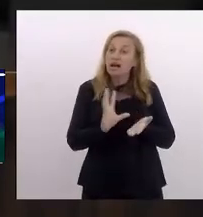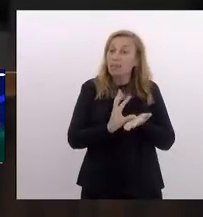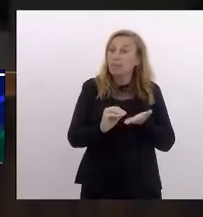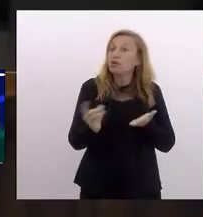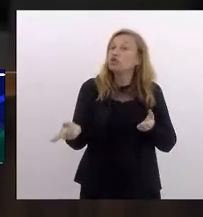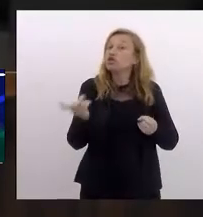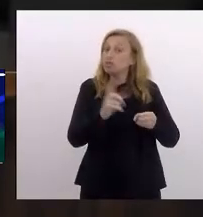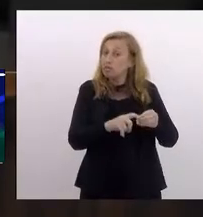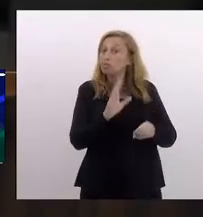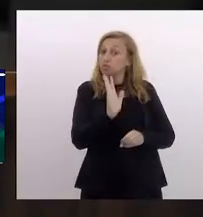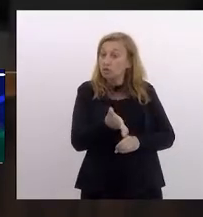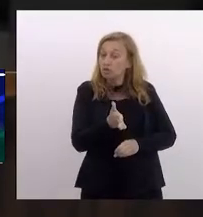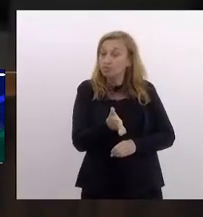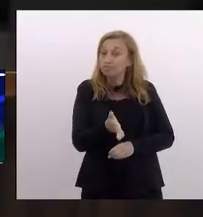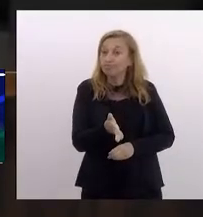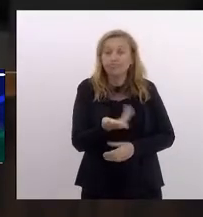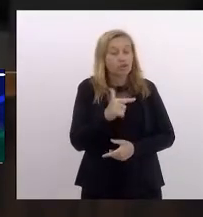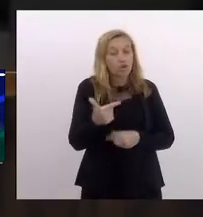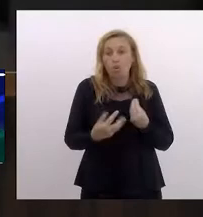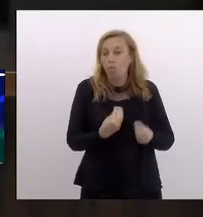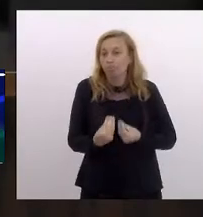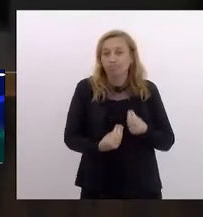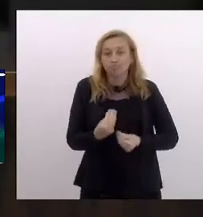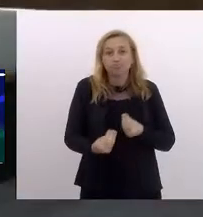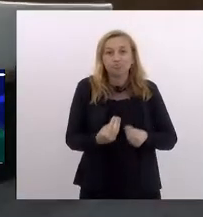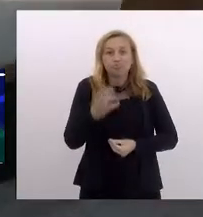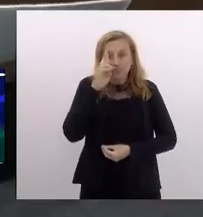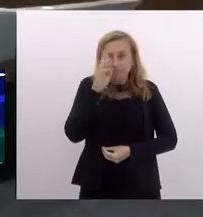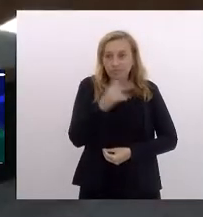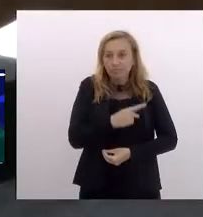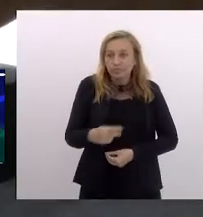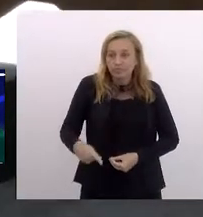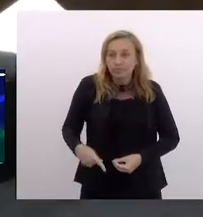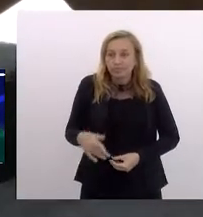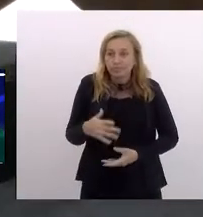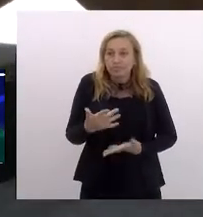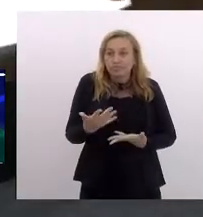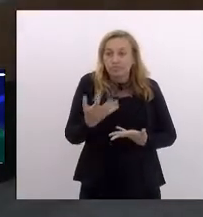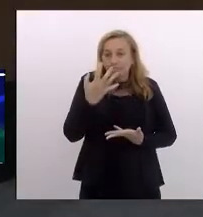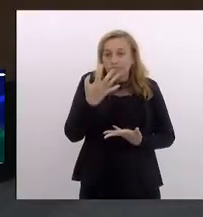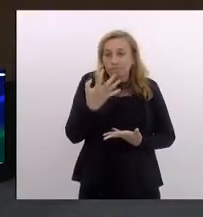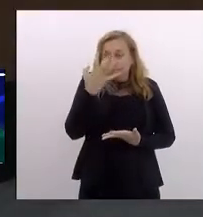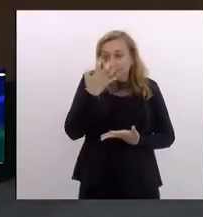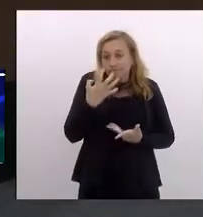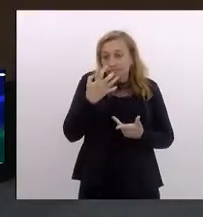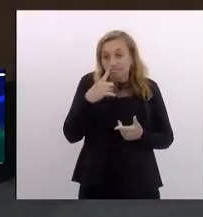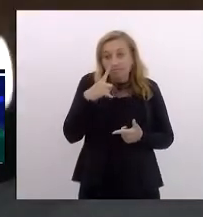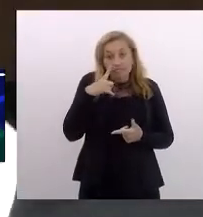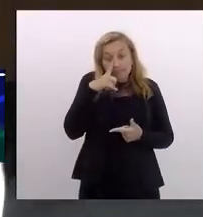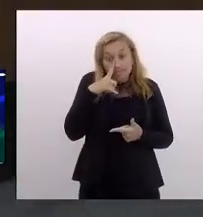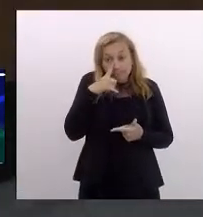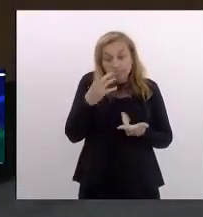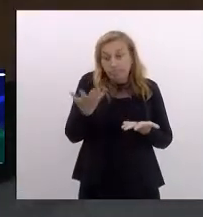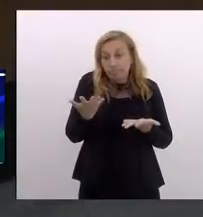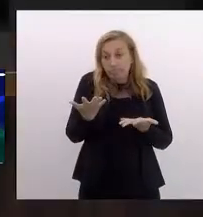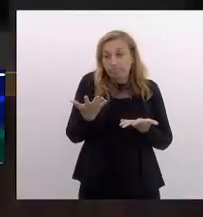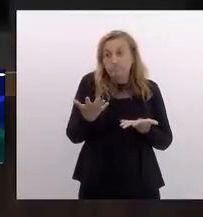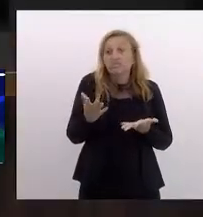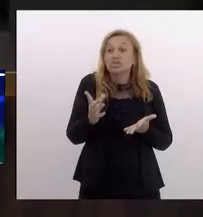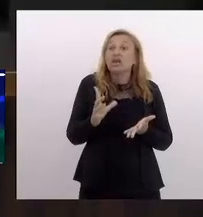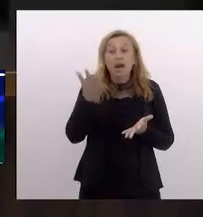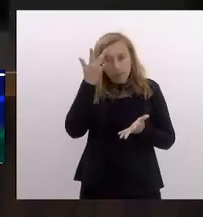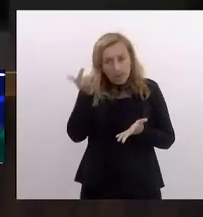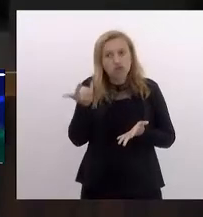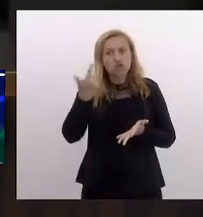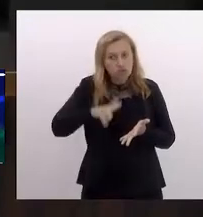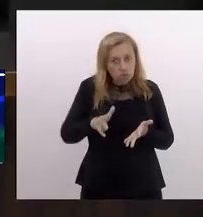voltou e não tem como presidente Não alguma coisa um sério risco de não é porque na série c o cotonete bota para